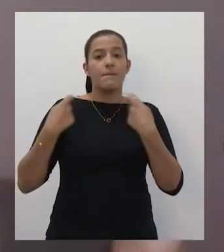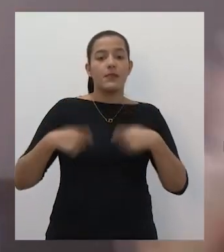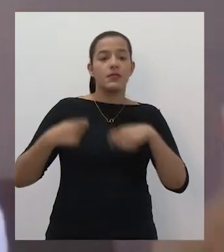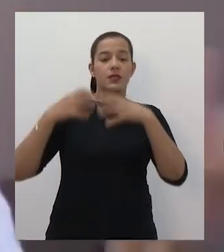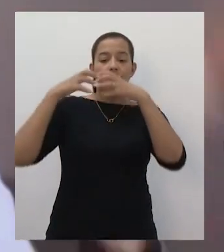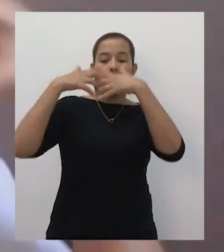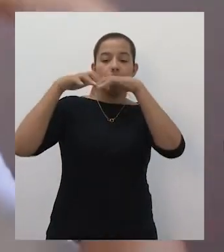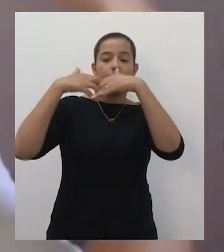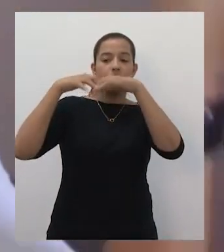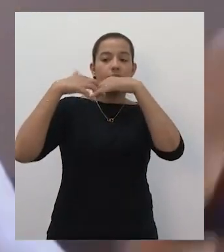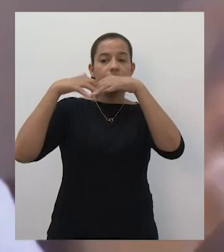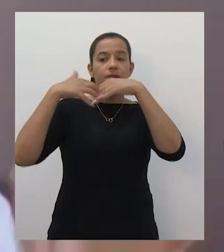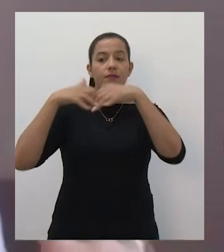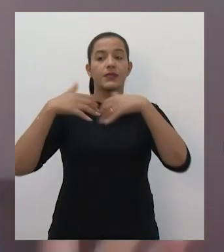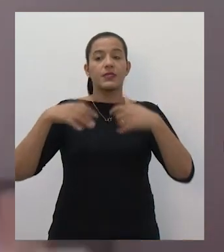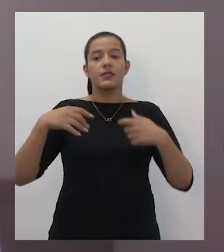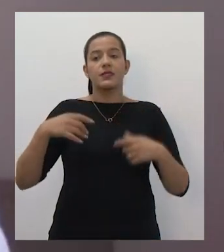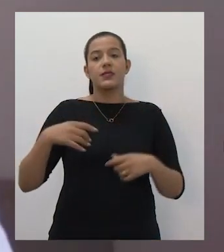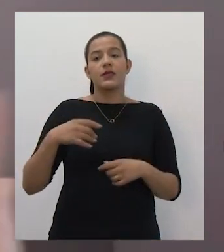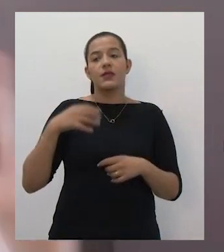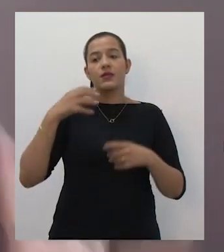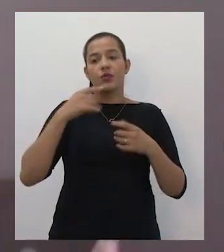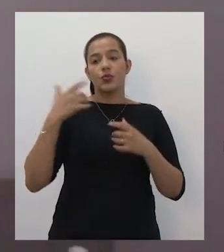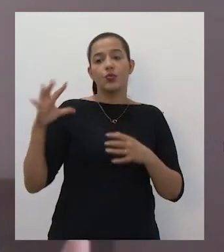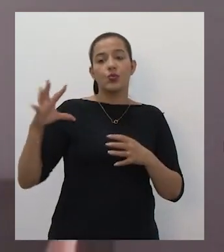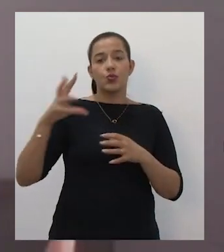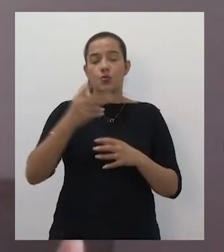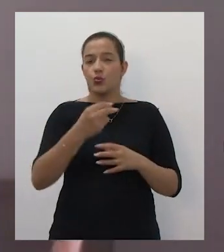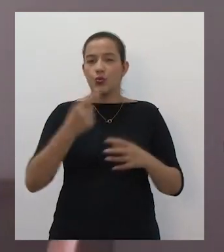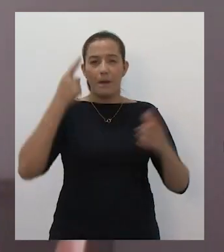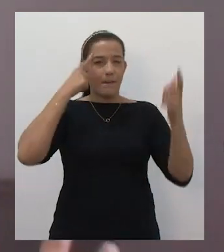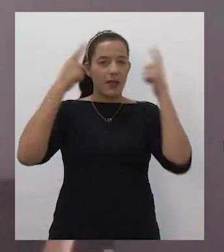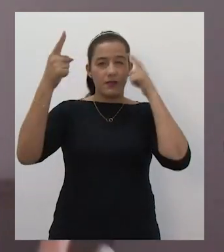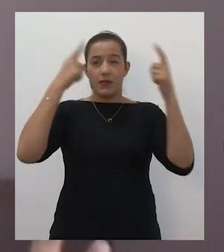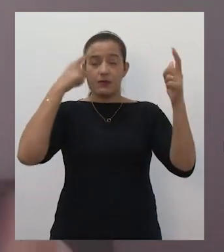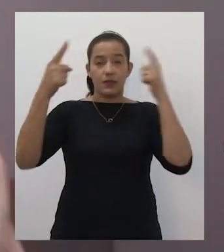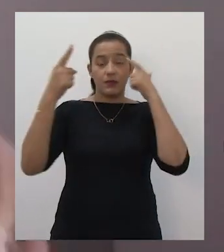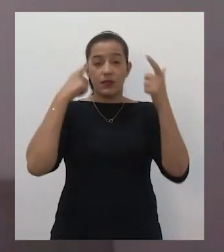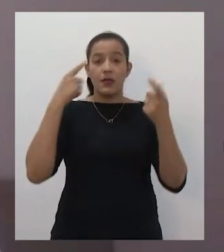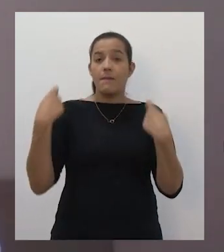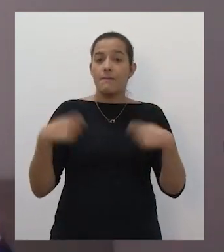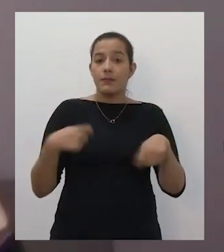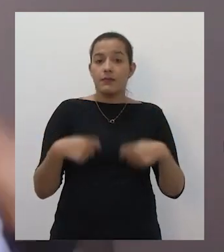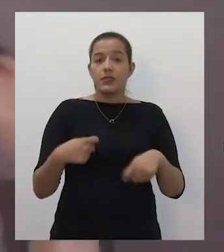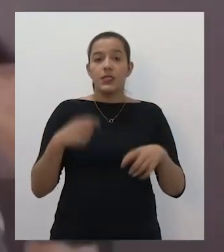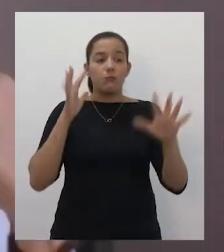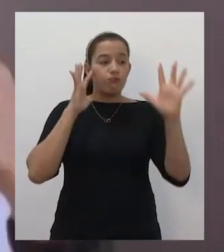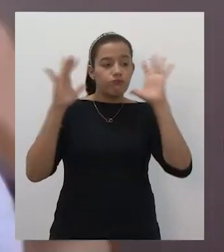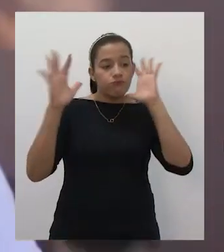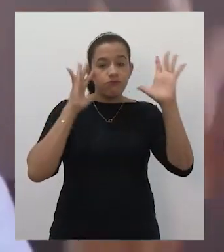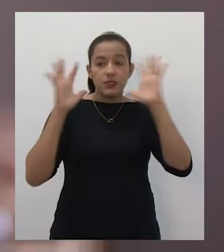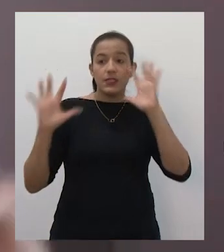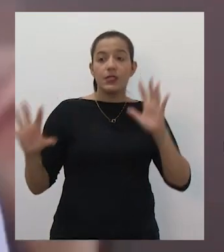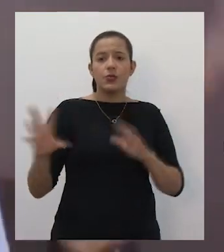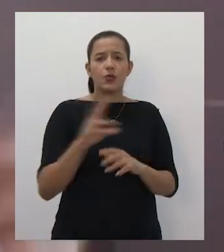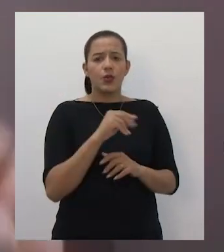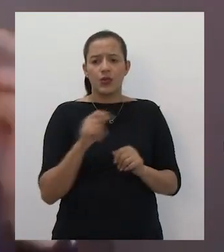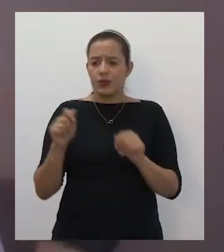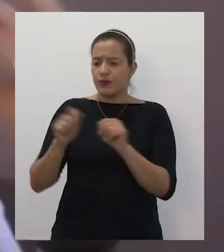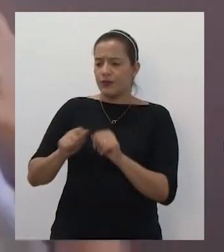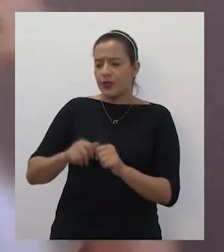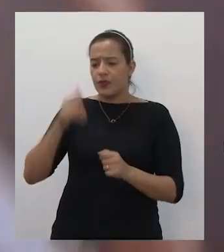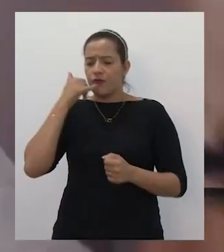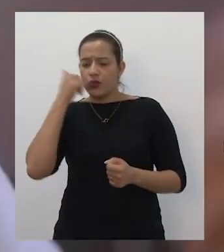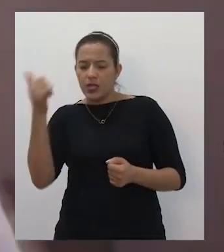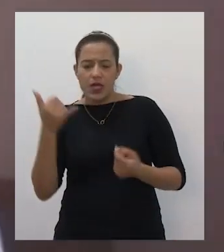fluir. Fluir. Deixa vir todo tipo de pensamento, sabe? Como que eu vou resolver esse problema? Eu vou